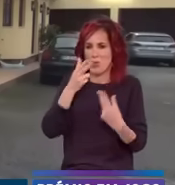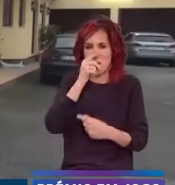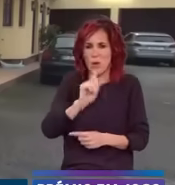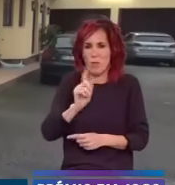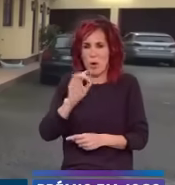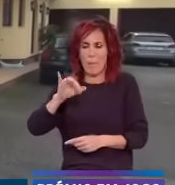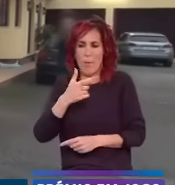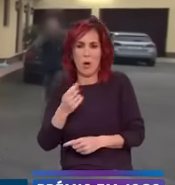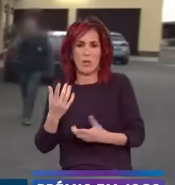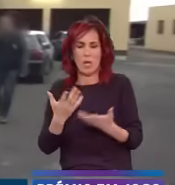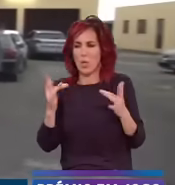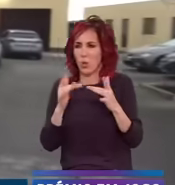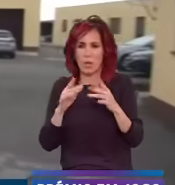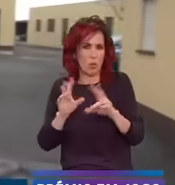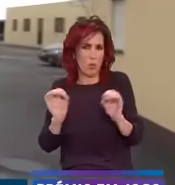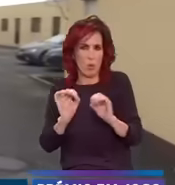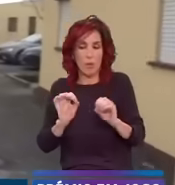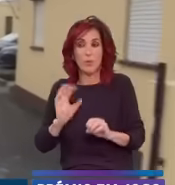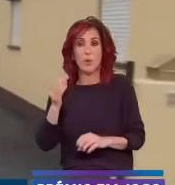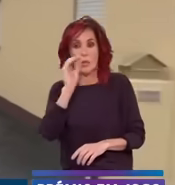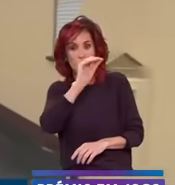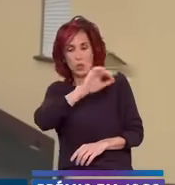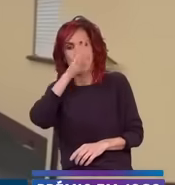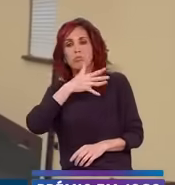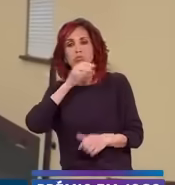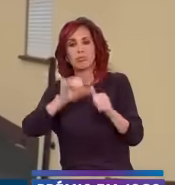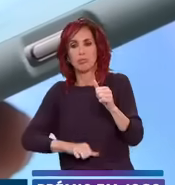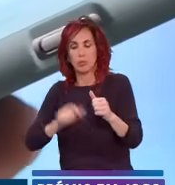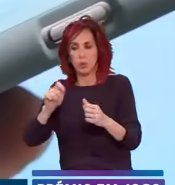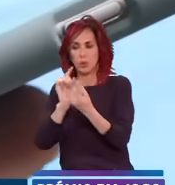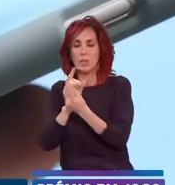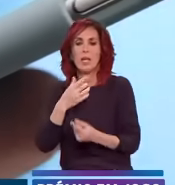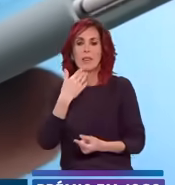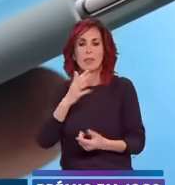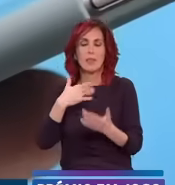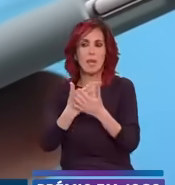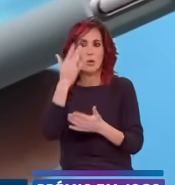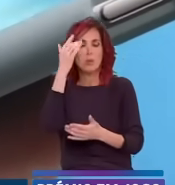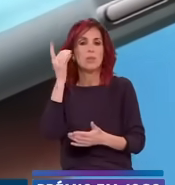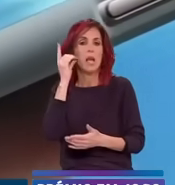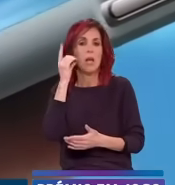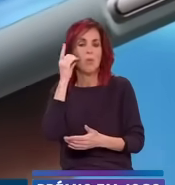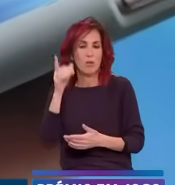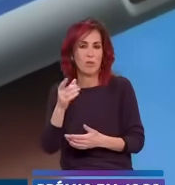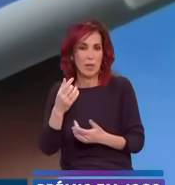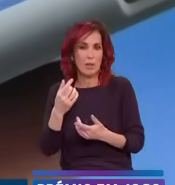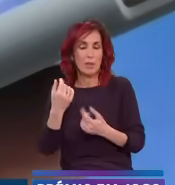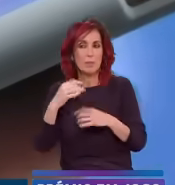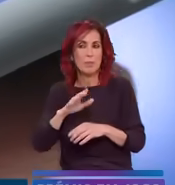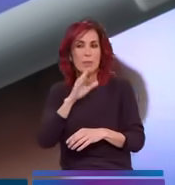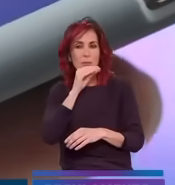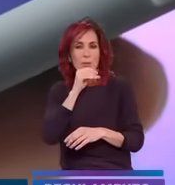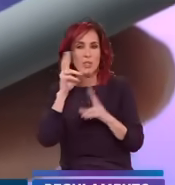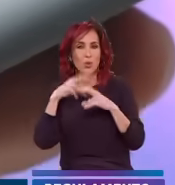ter tido contacto com ela. Quando foi chamado a depor, deu um número do telefone do telemóvel que usa, mas que as autoridades